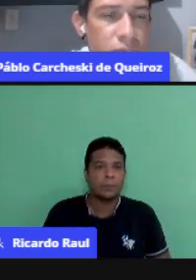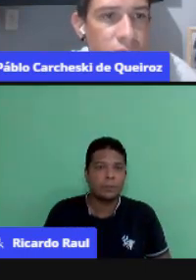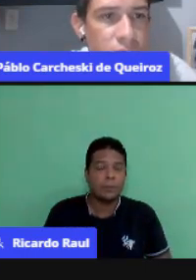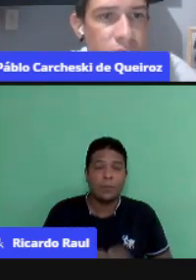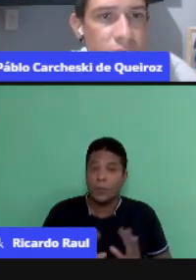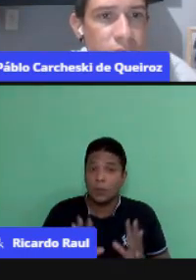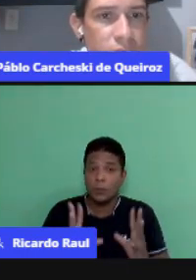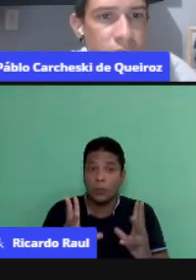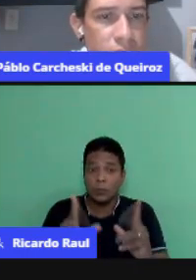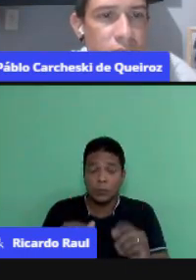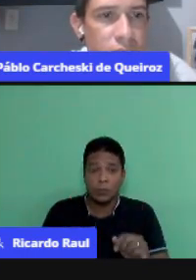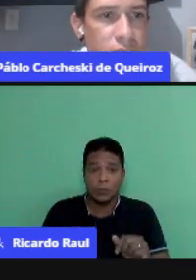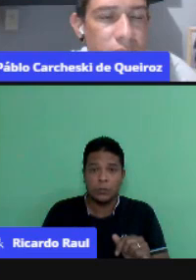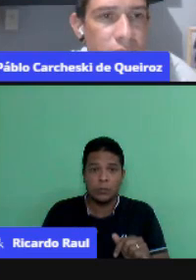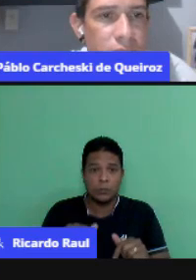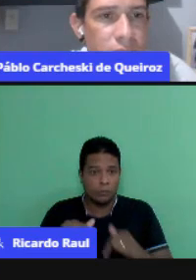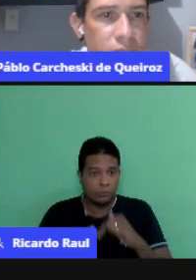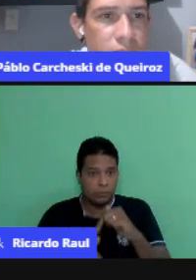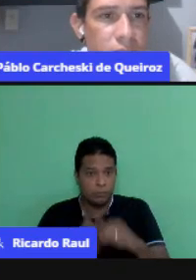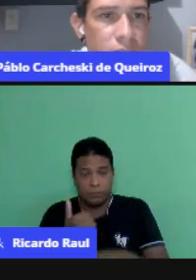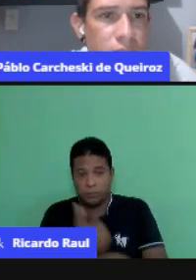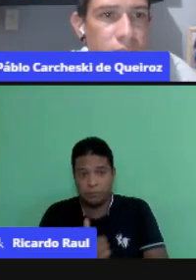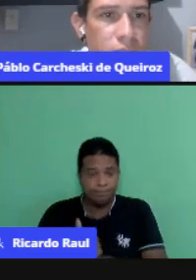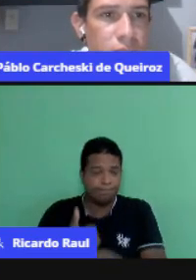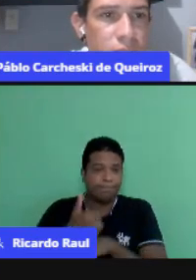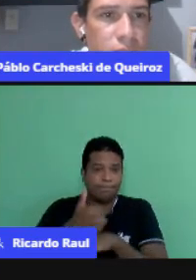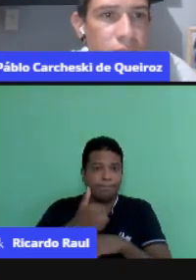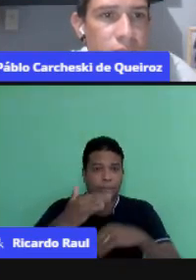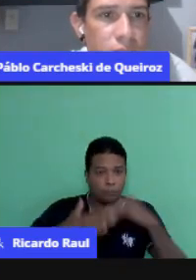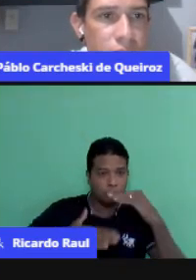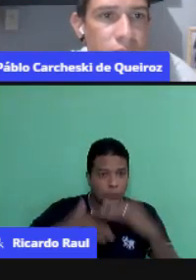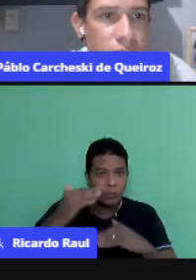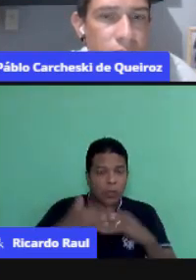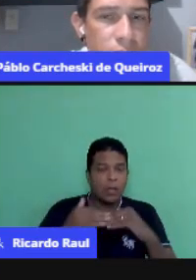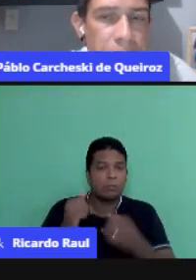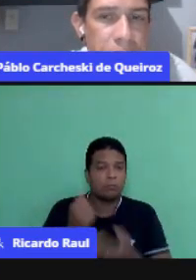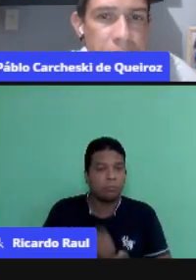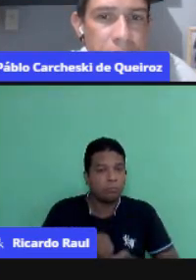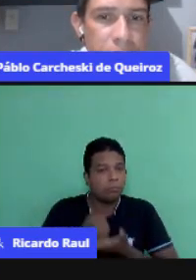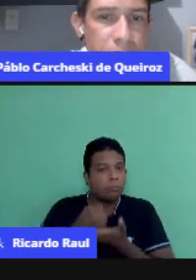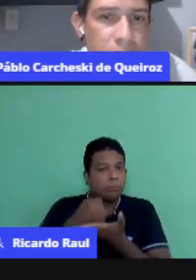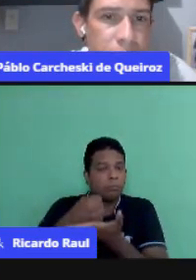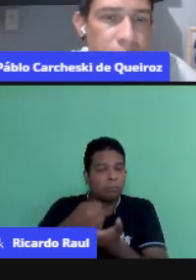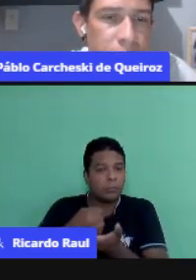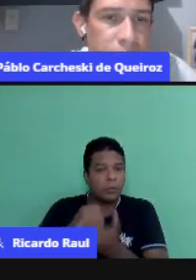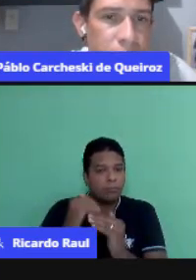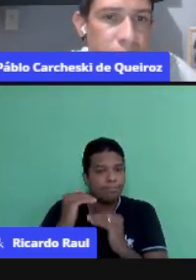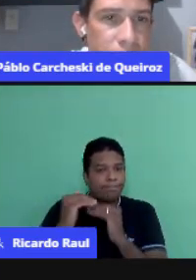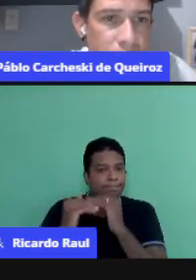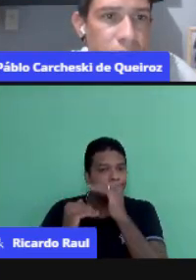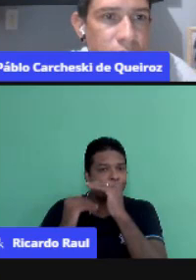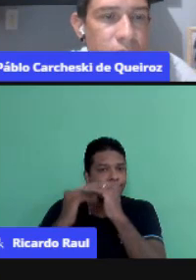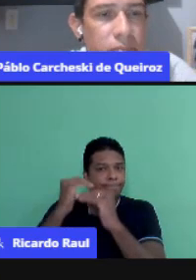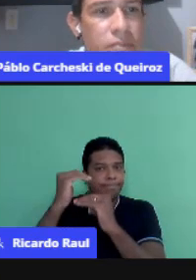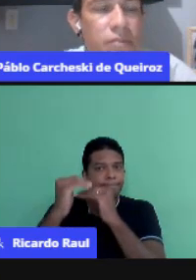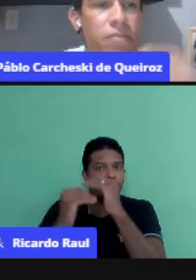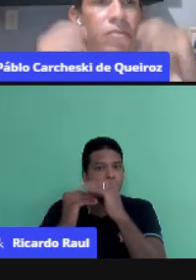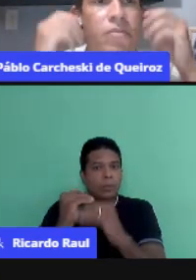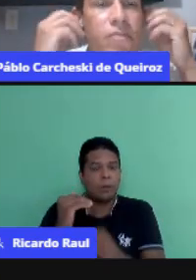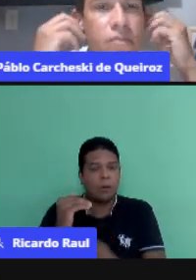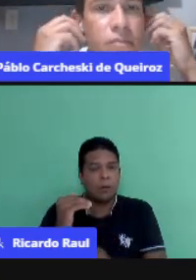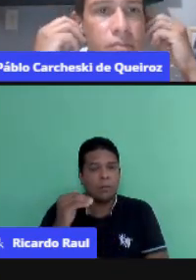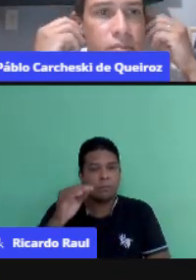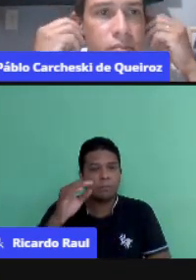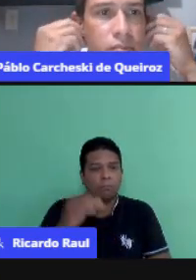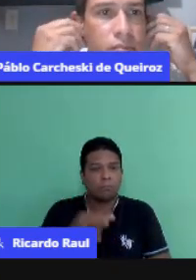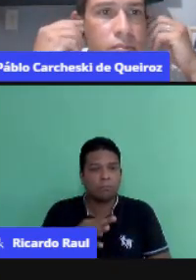todos esses profissionais, eles contribuem para que a gente possa construir esse conhecimento. E aí, alguns autores